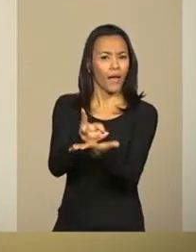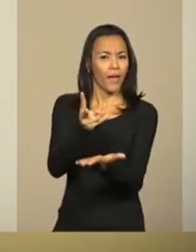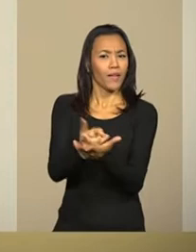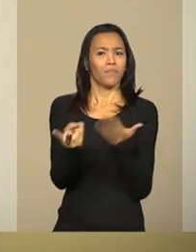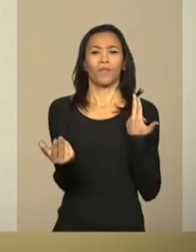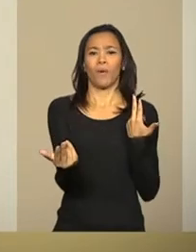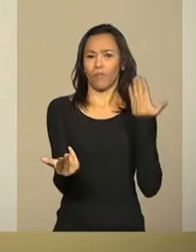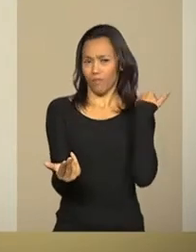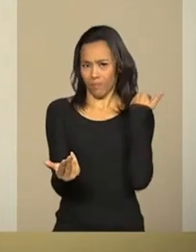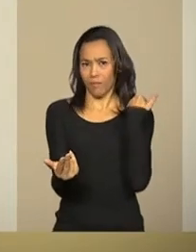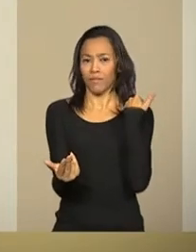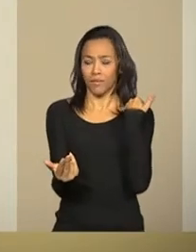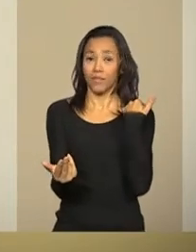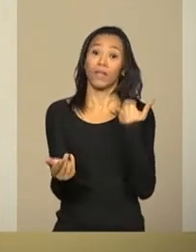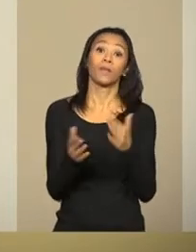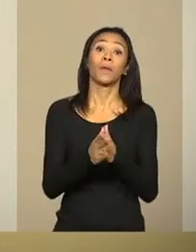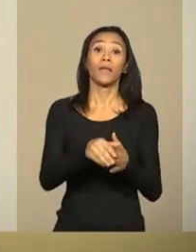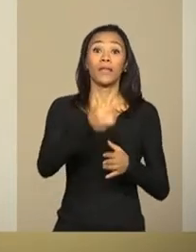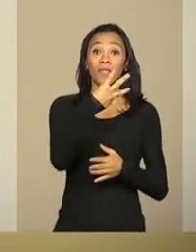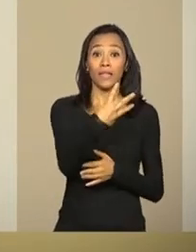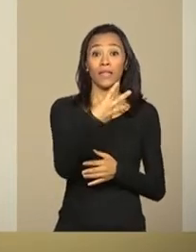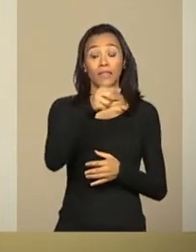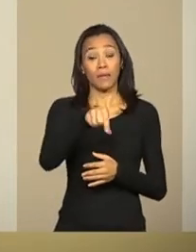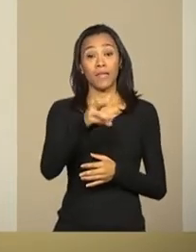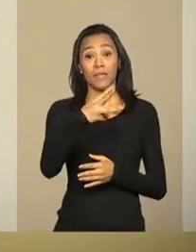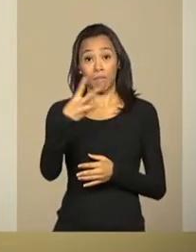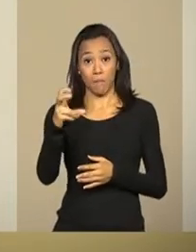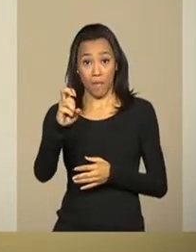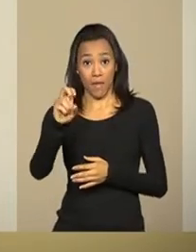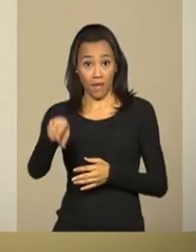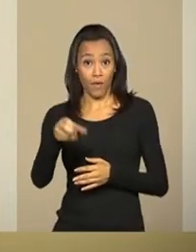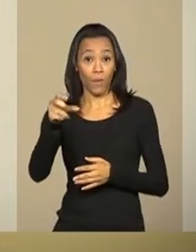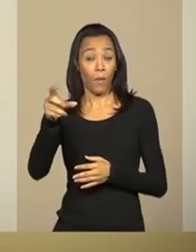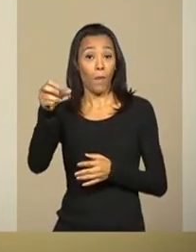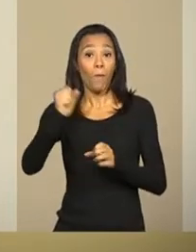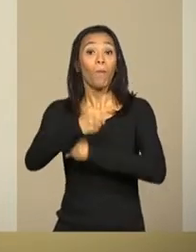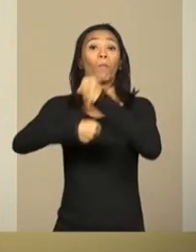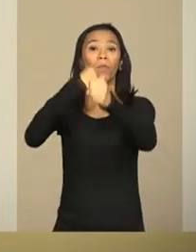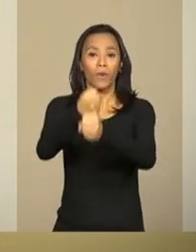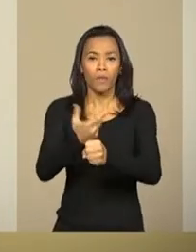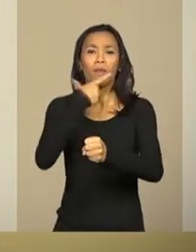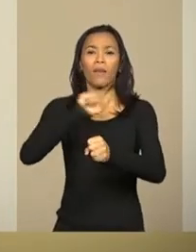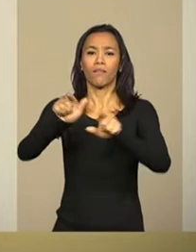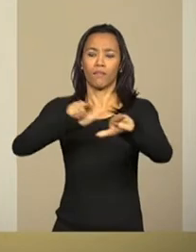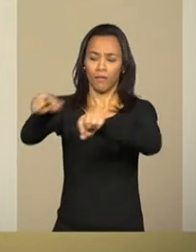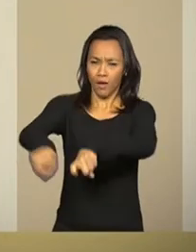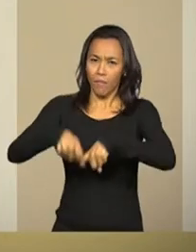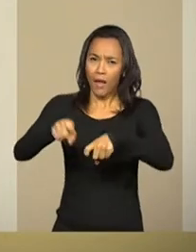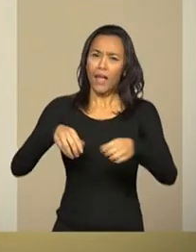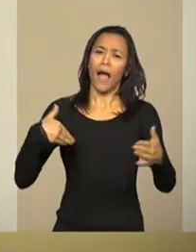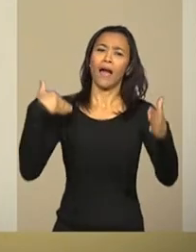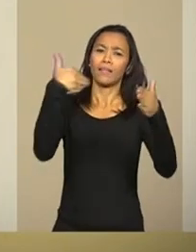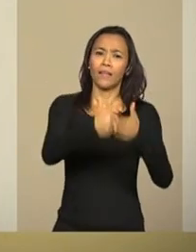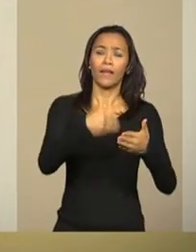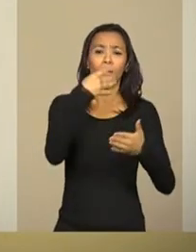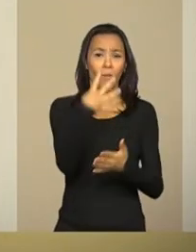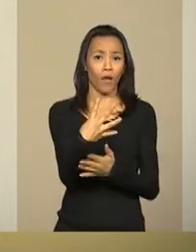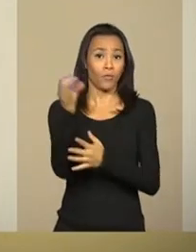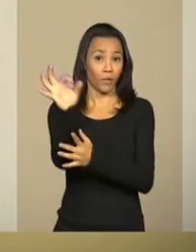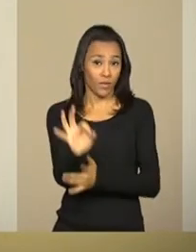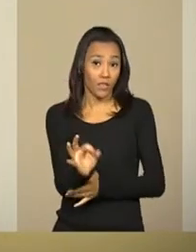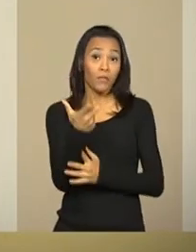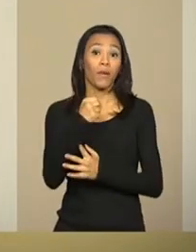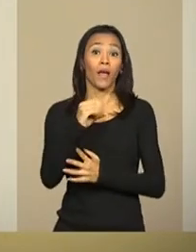safra passada, entre 0,5% e 3,5% ao ano para o agricultor e chegando a 4% para